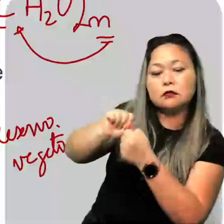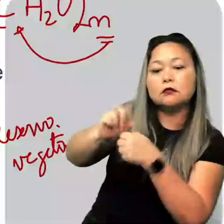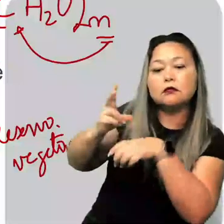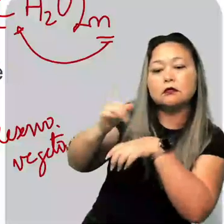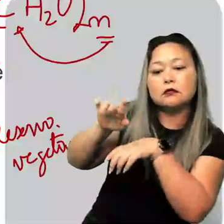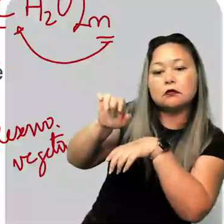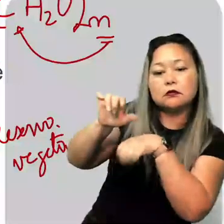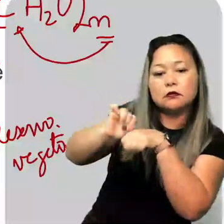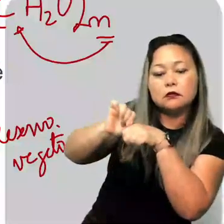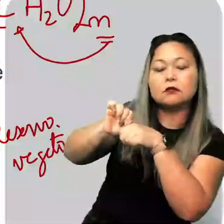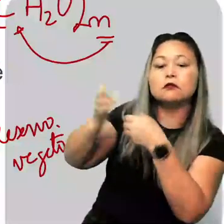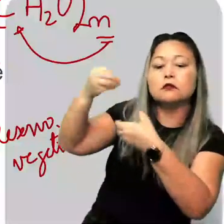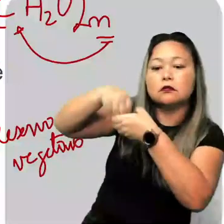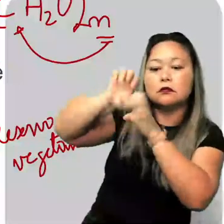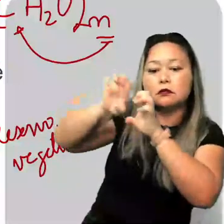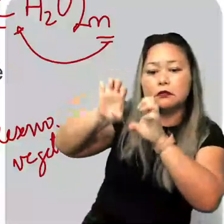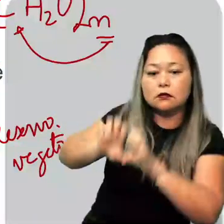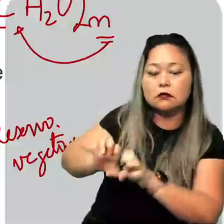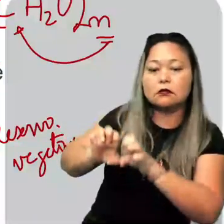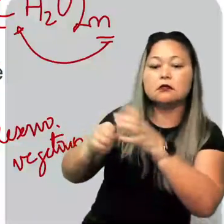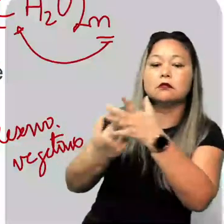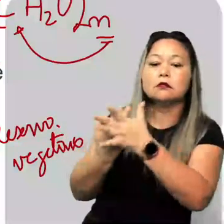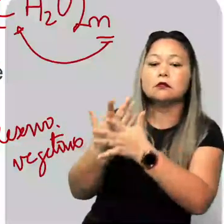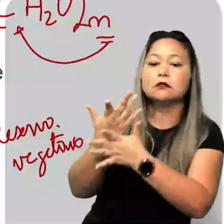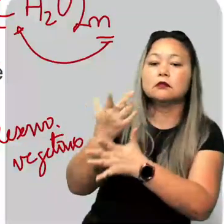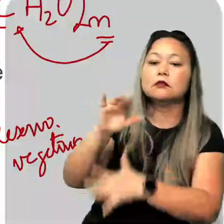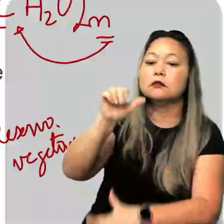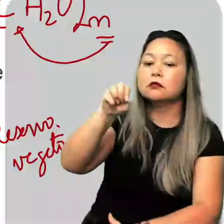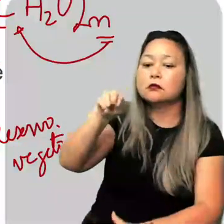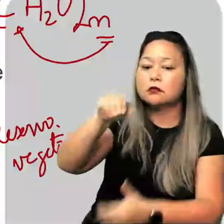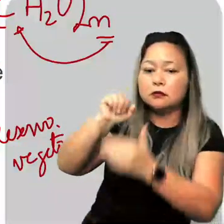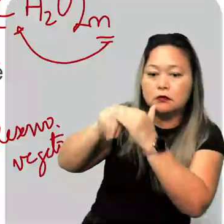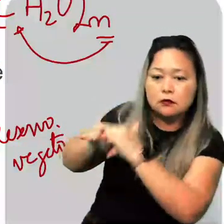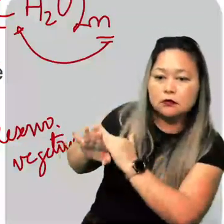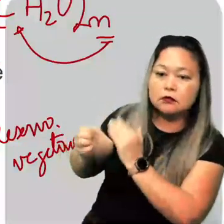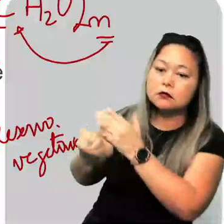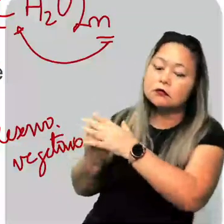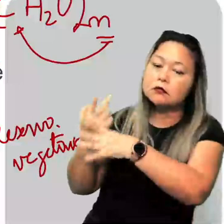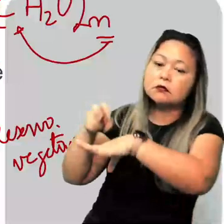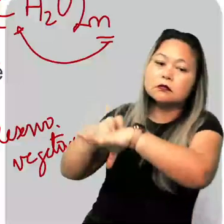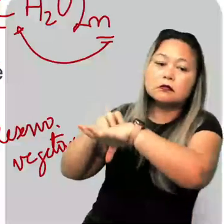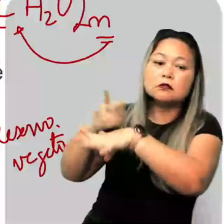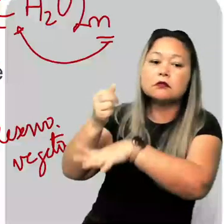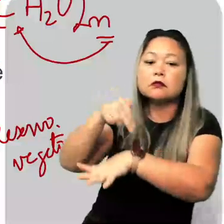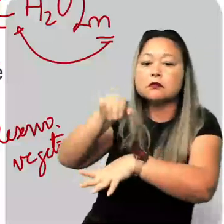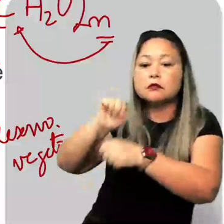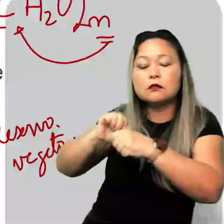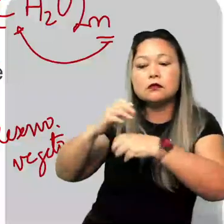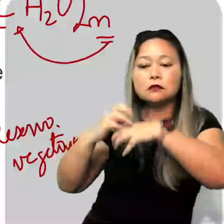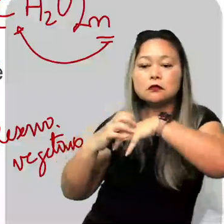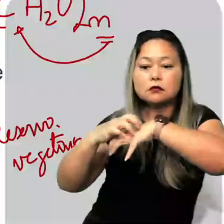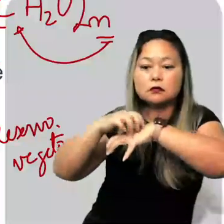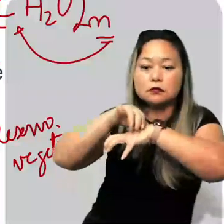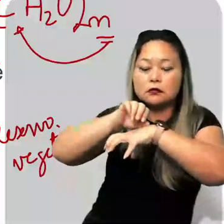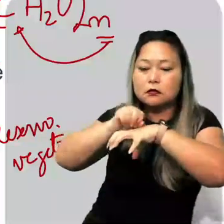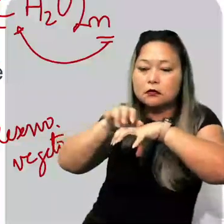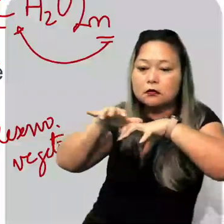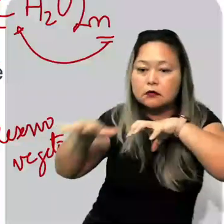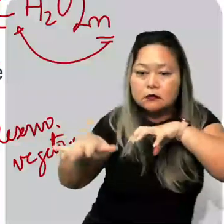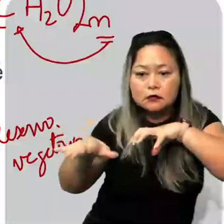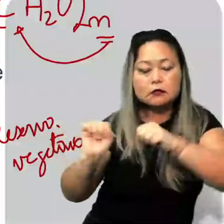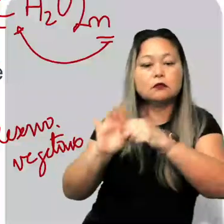celulose faz parte da função estrutural, amido, reserva dos vegetais e a quitina dos artrópodes. Tá